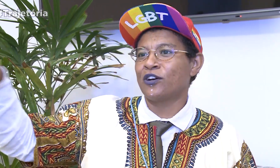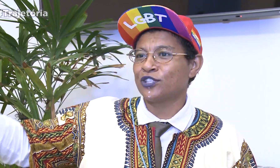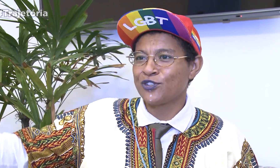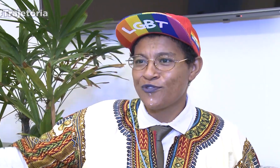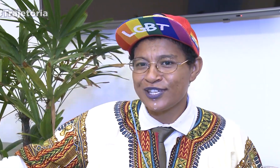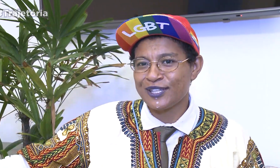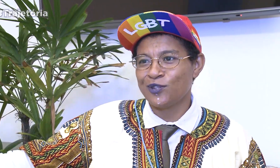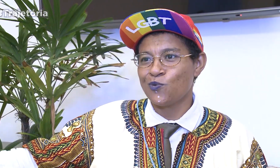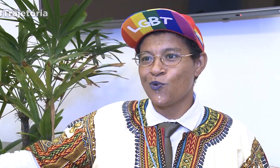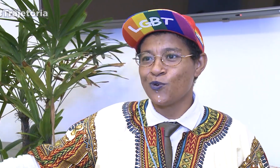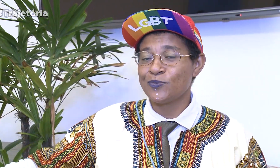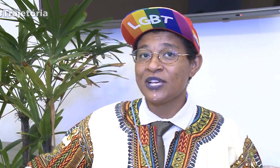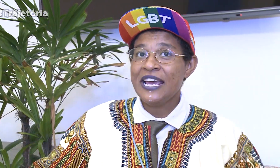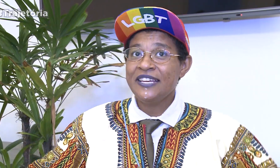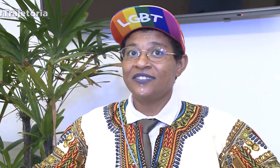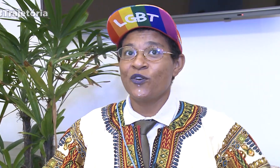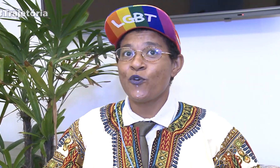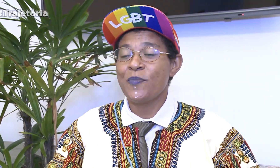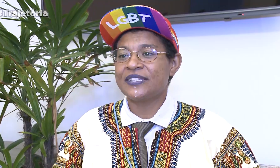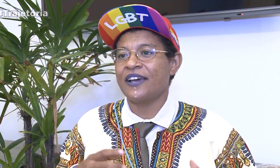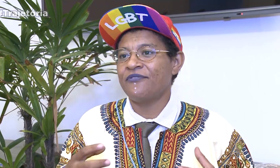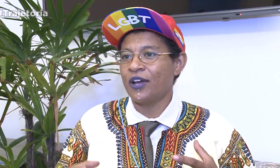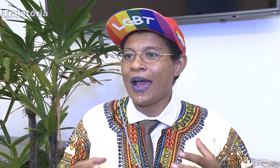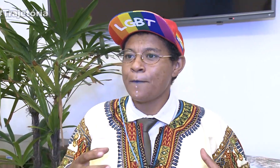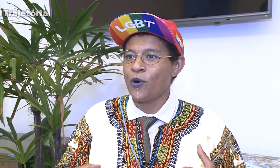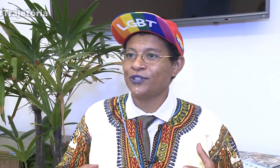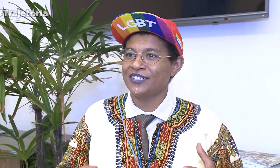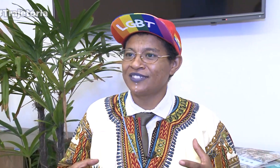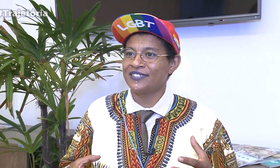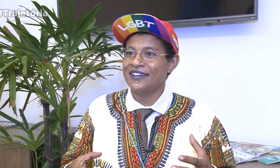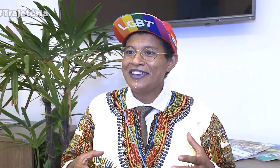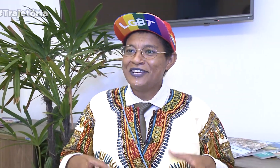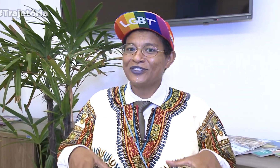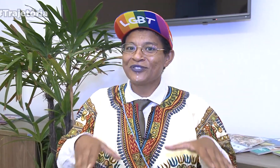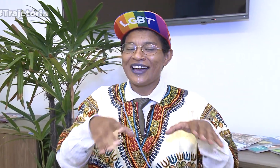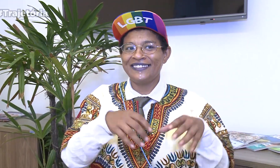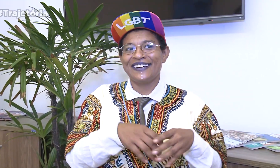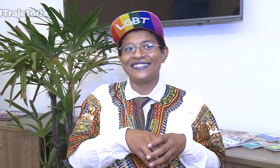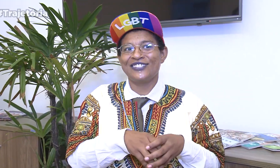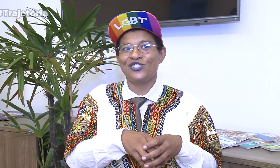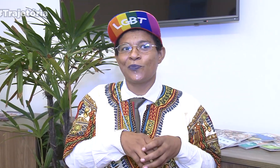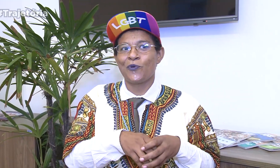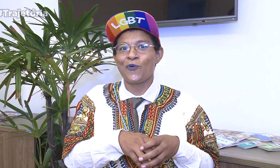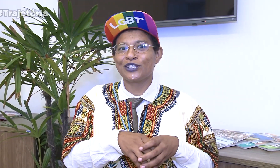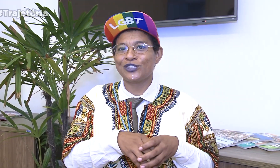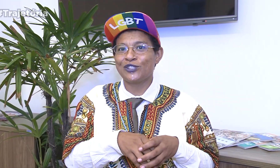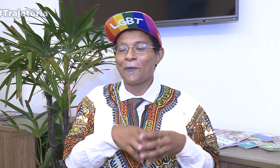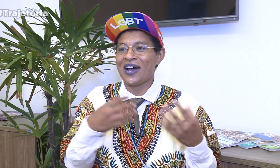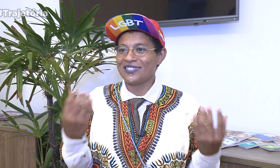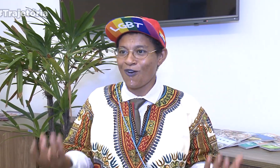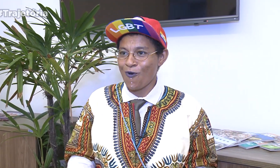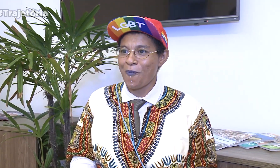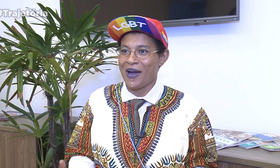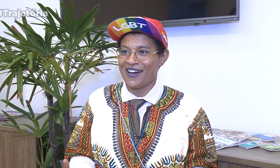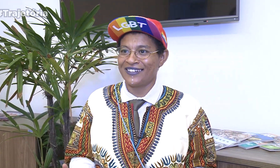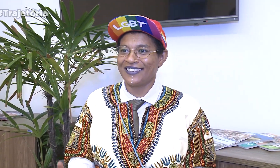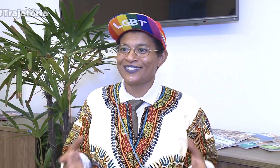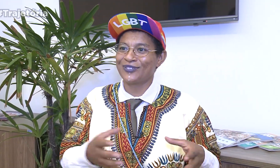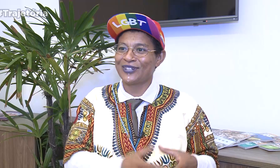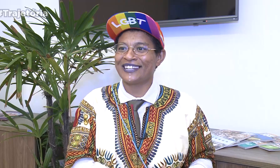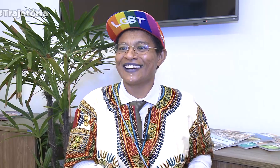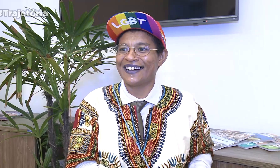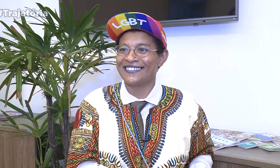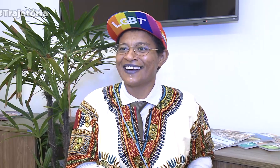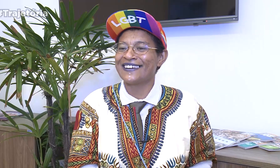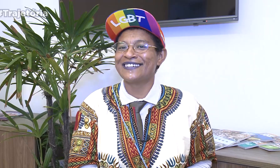terminal, era roda de conversa dentro de um ônibus. Então eu comecei a ver a importância. Então na ideia assim, tipo, quando a gente passa a ocupar, né,